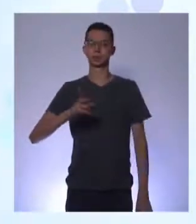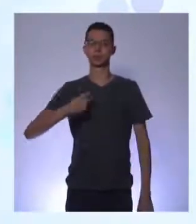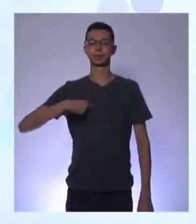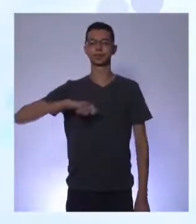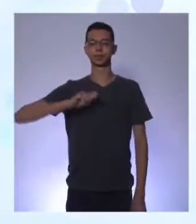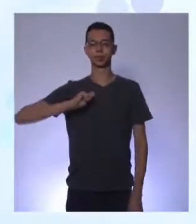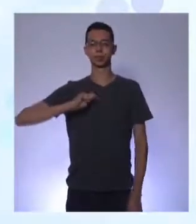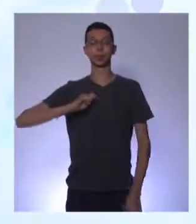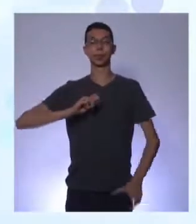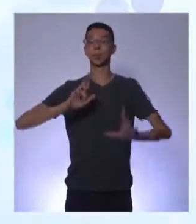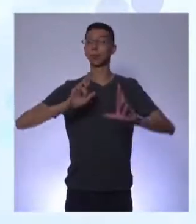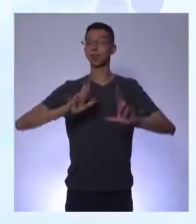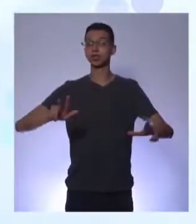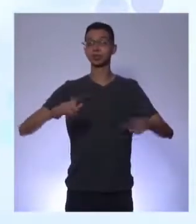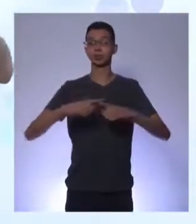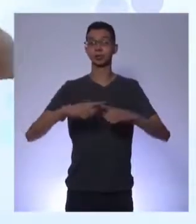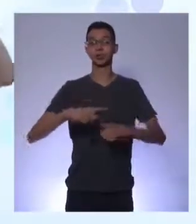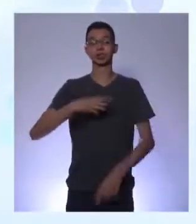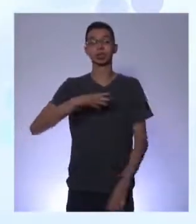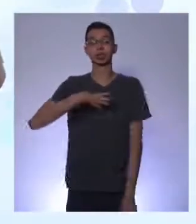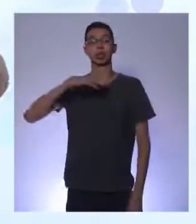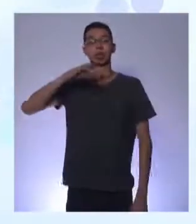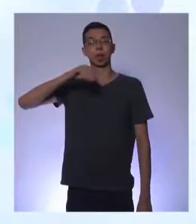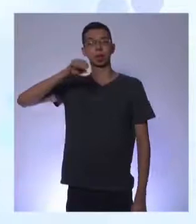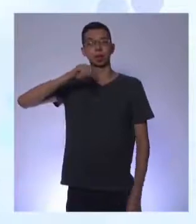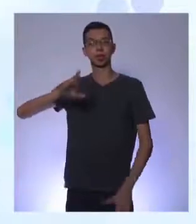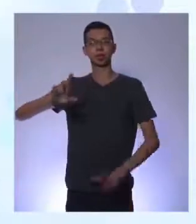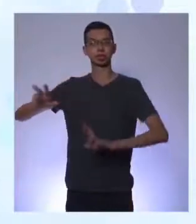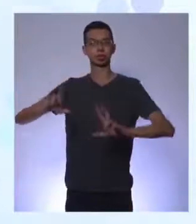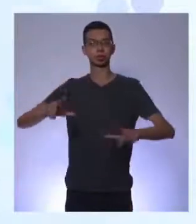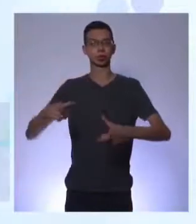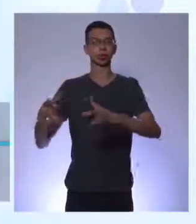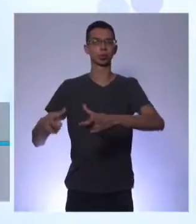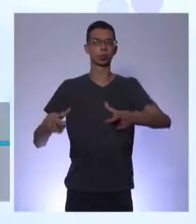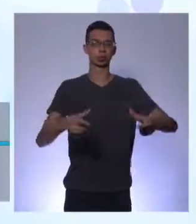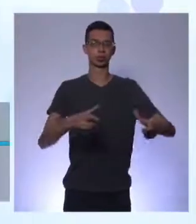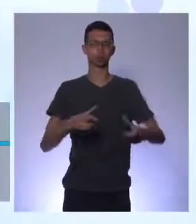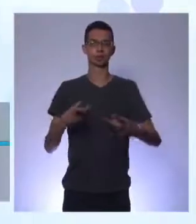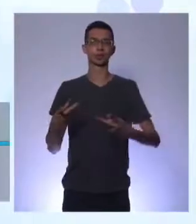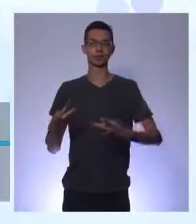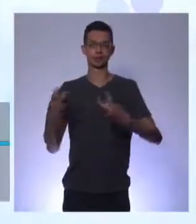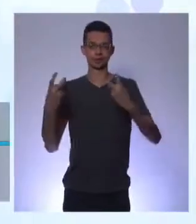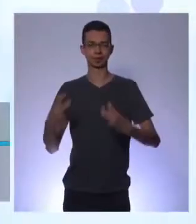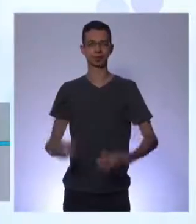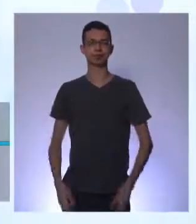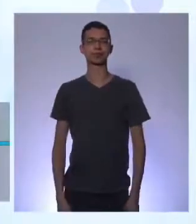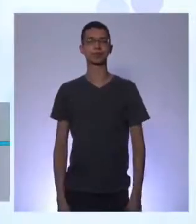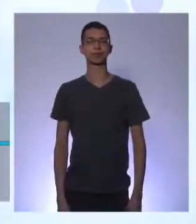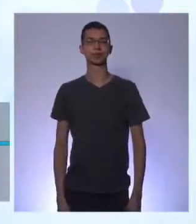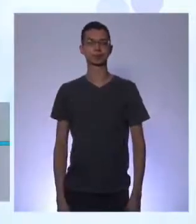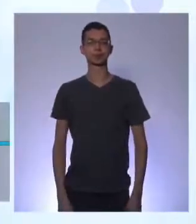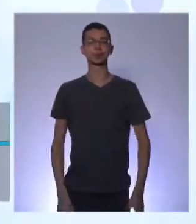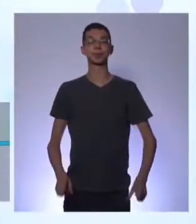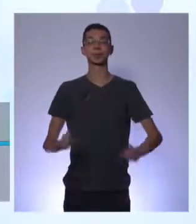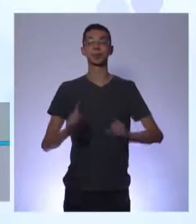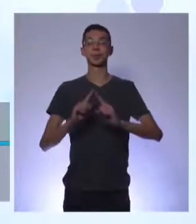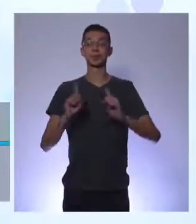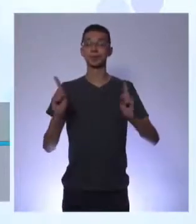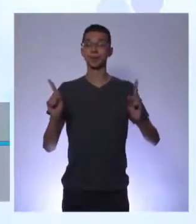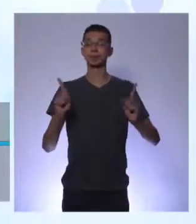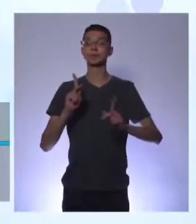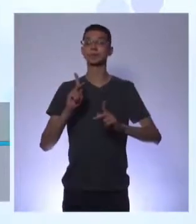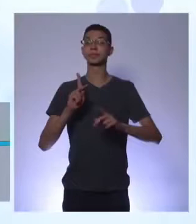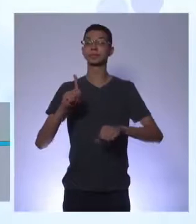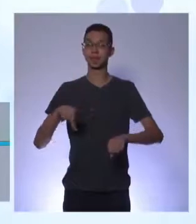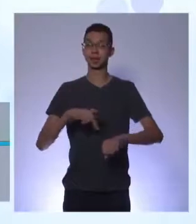aí, claro, pelo sotaque, né? Diferenciando o regionalismo, né? O sotaque do regionalismo, mas são países de